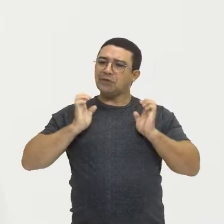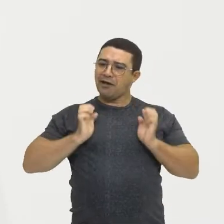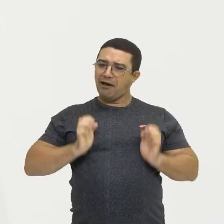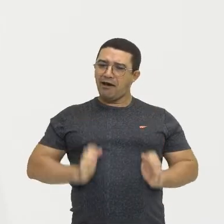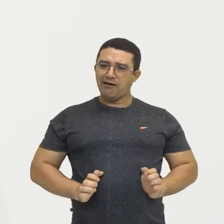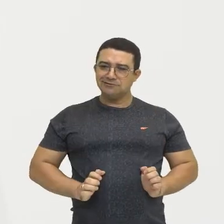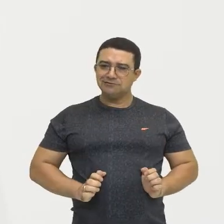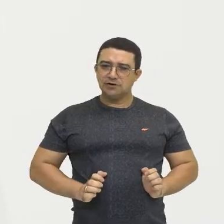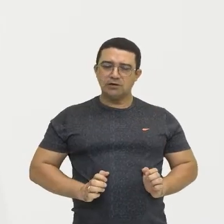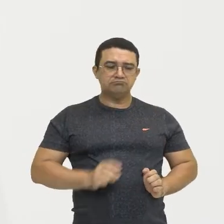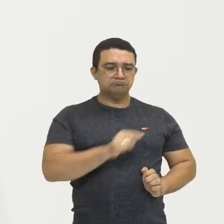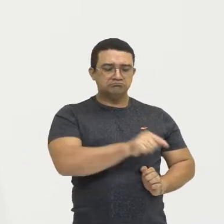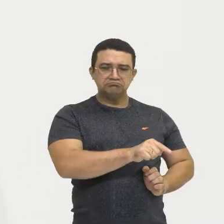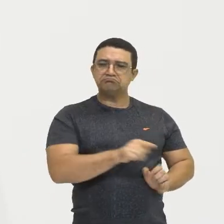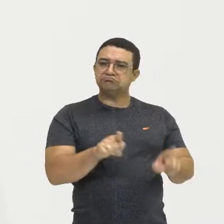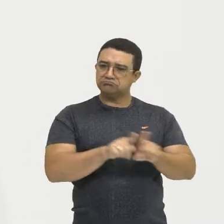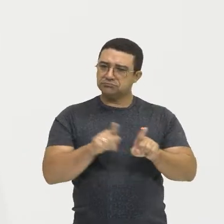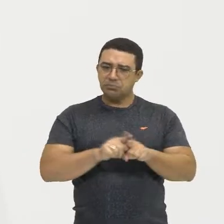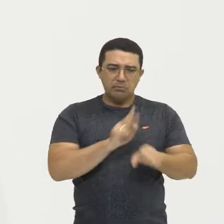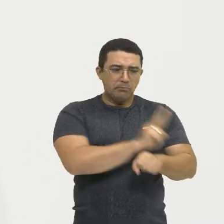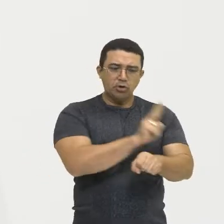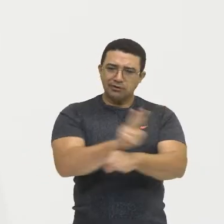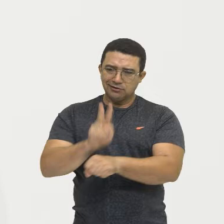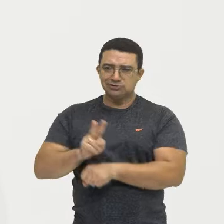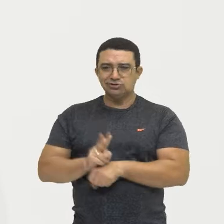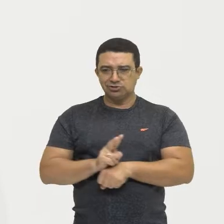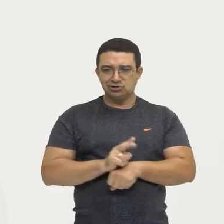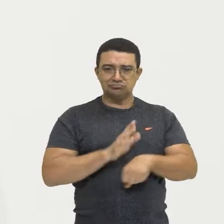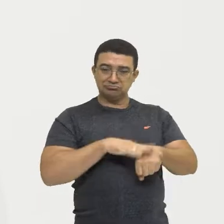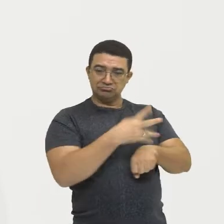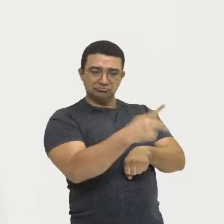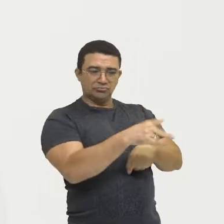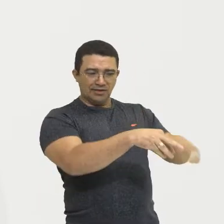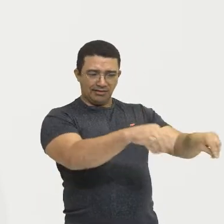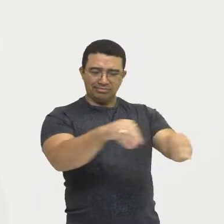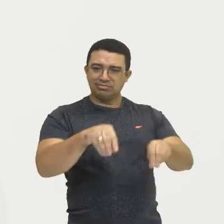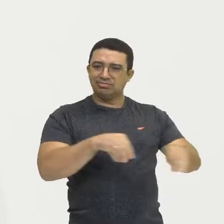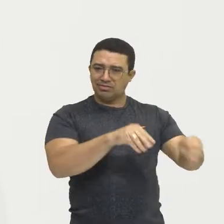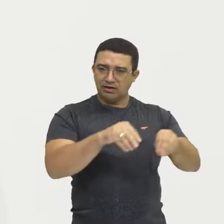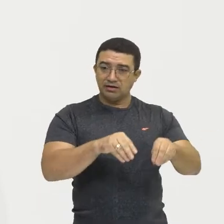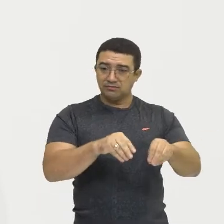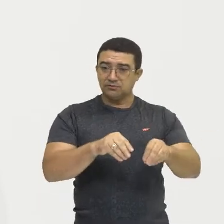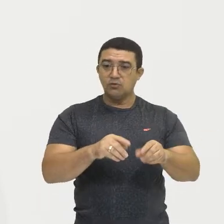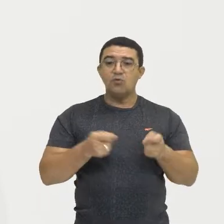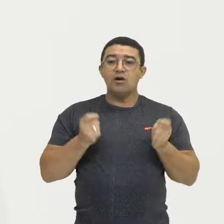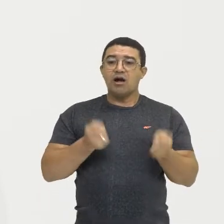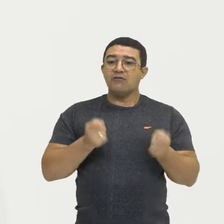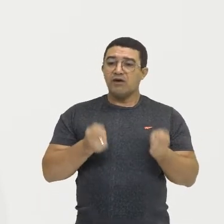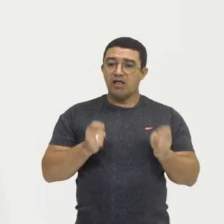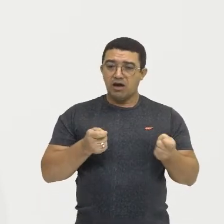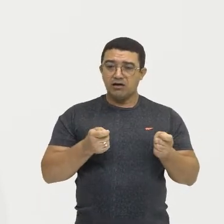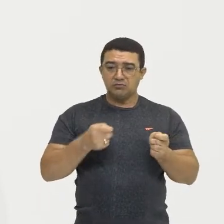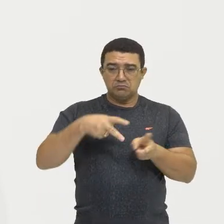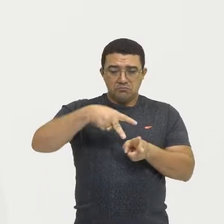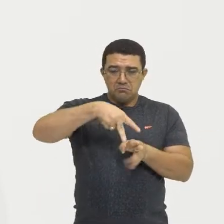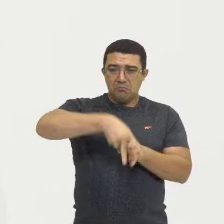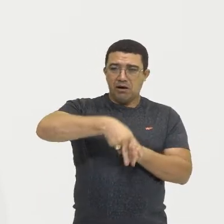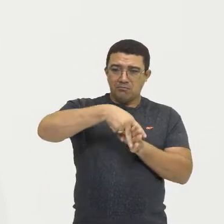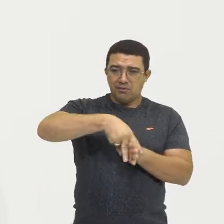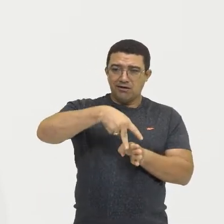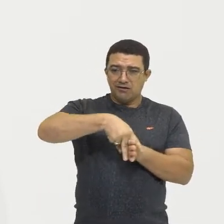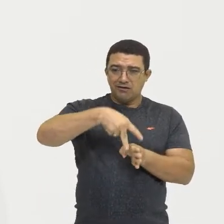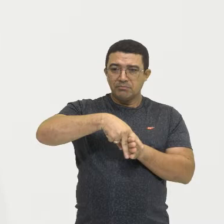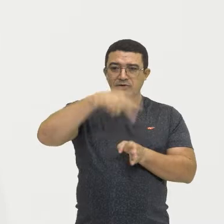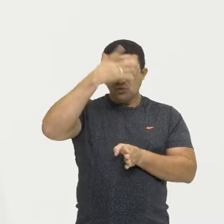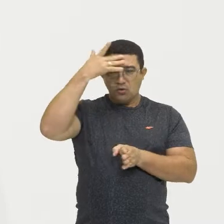Eles defendiam seus territórios. Vamos dizer assim que eles eram a força, né? A força armada, a força que defendia os